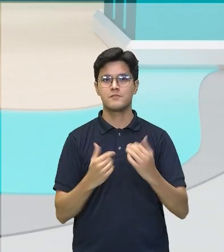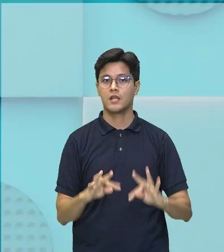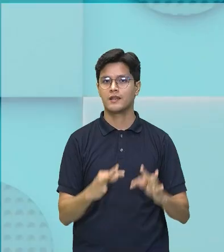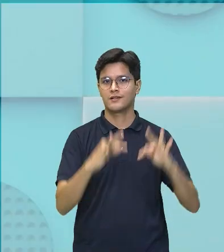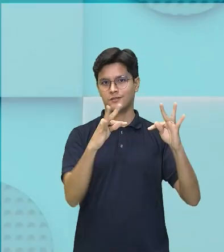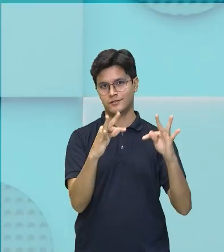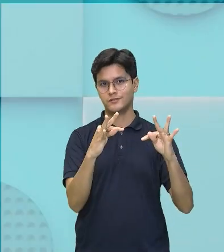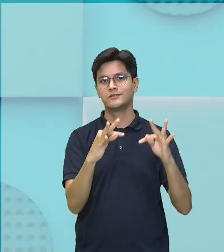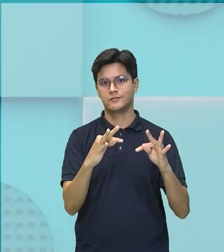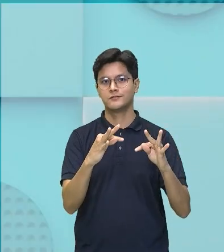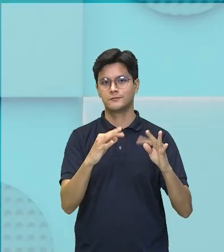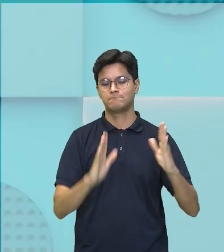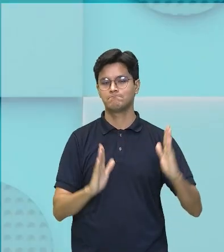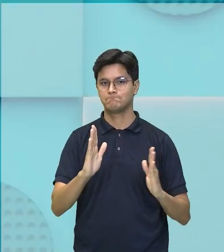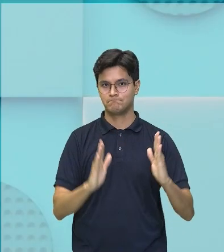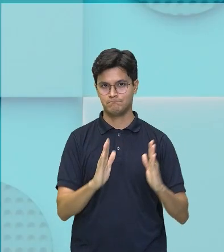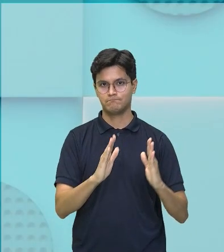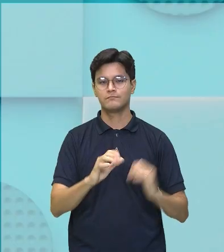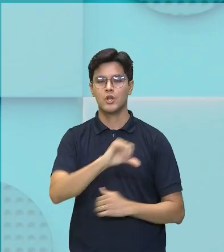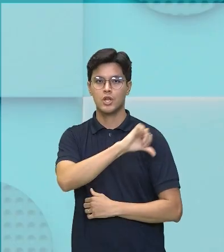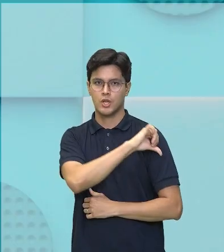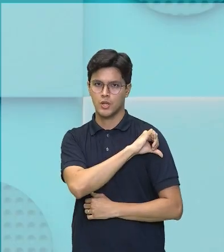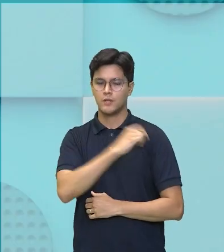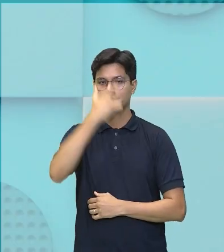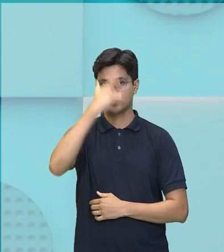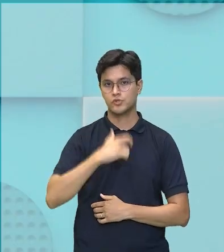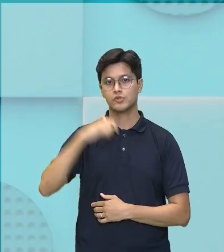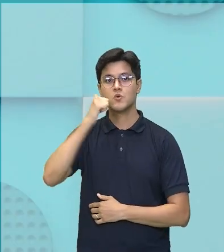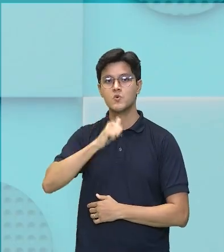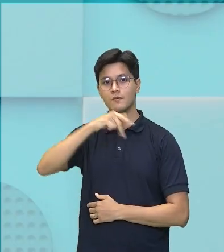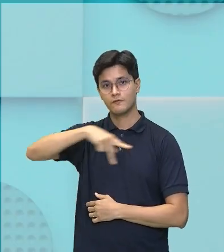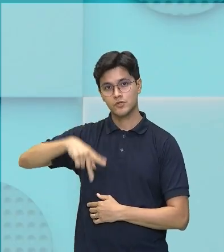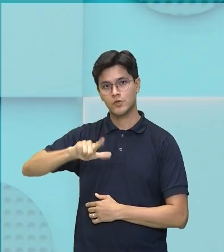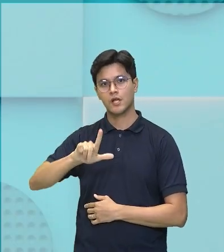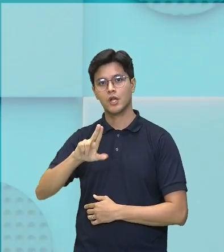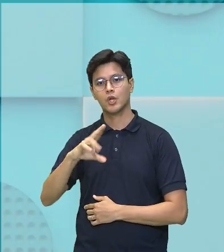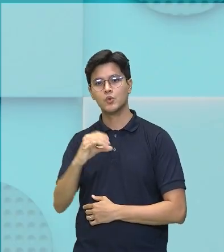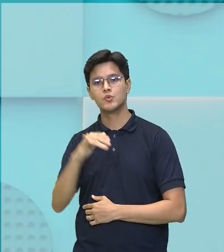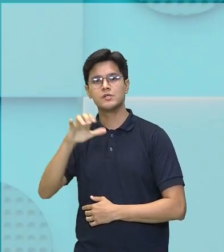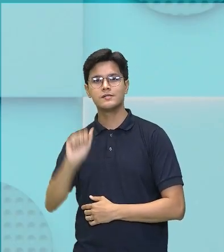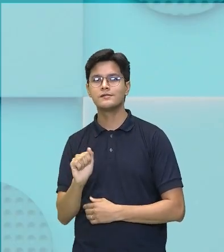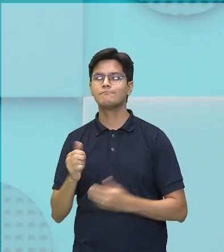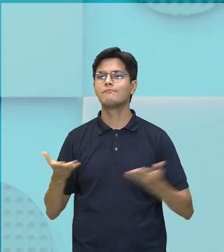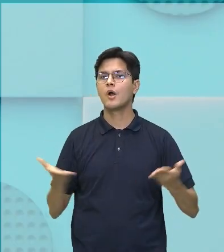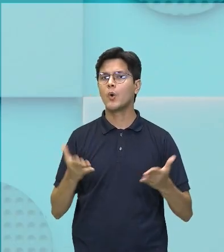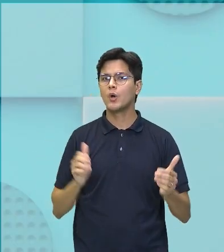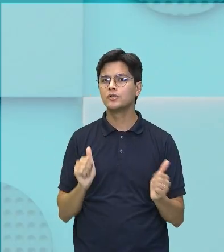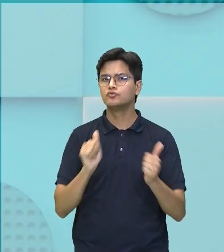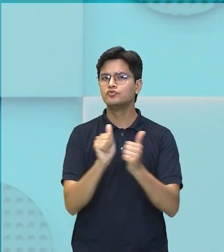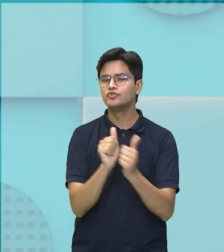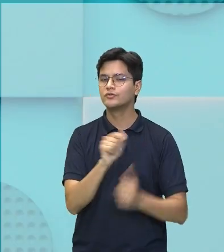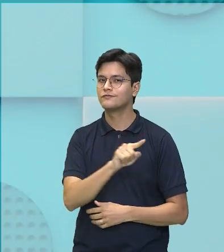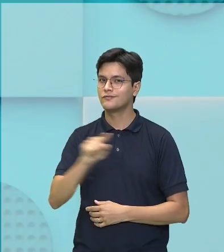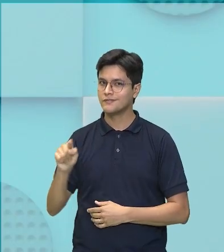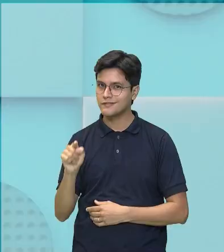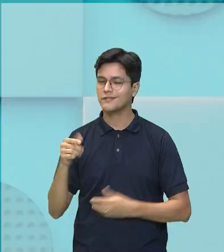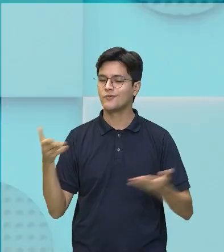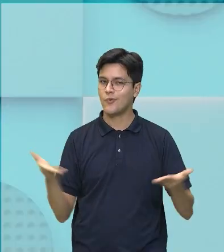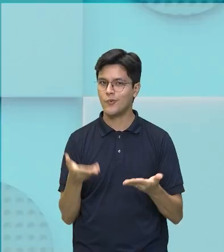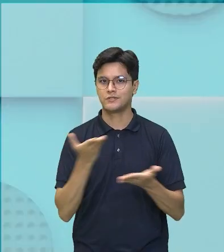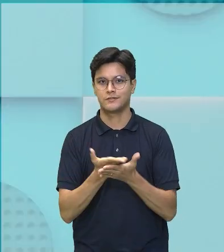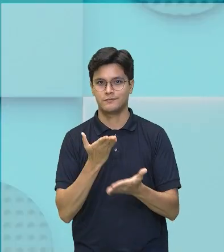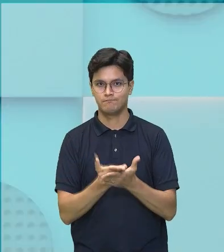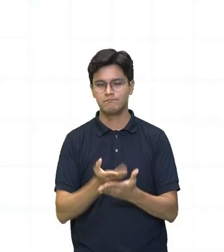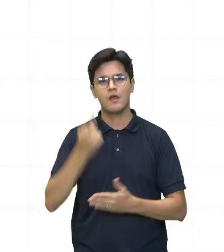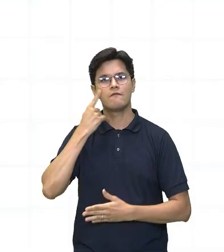ano. Eu sou a professora Lúcia Santos e vou estar com vocês nesse momento, nessa aula. Então, vamos ver o que nós